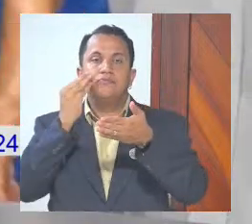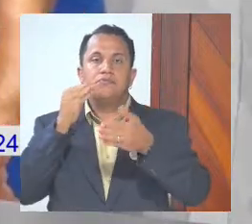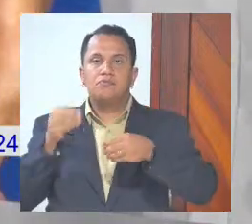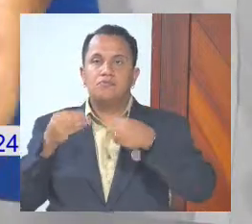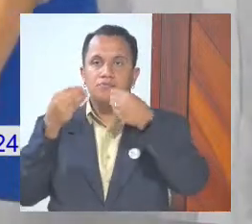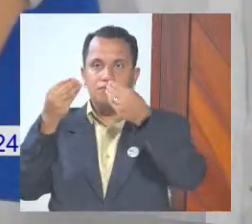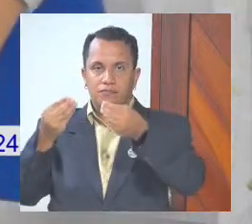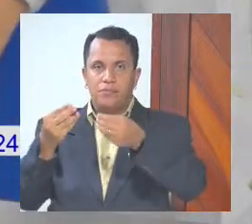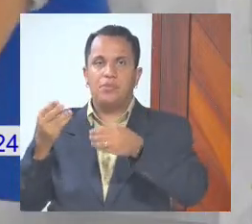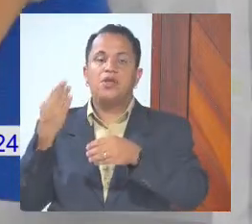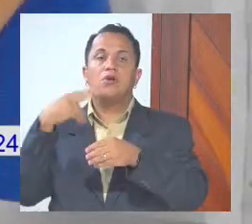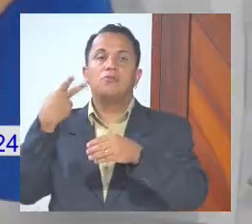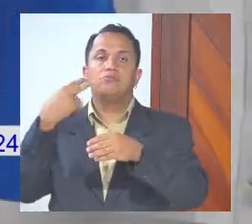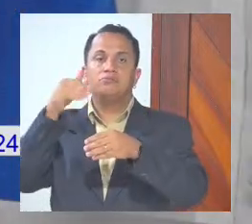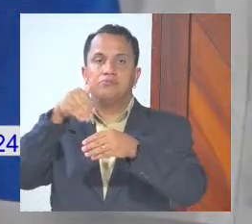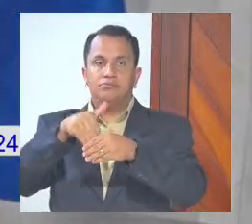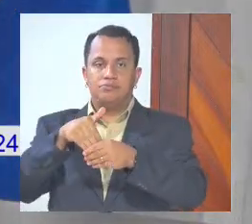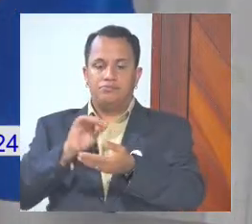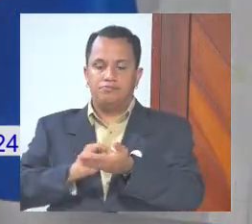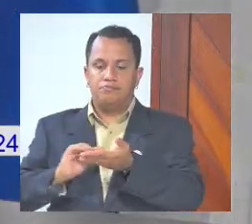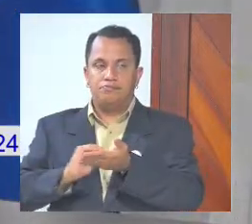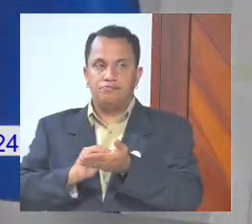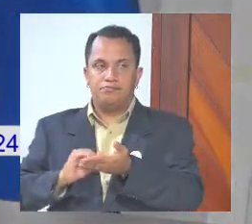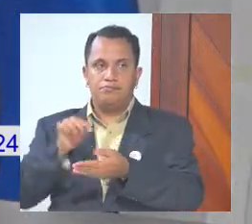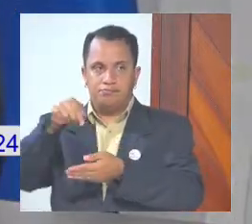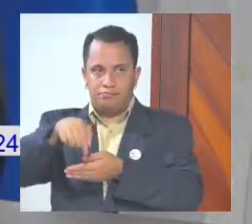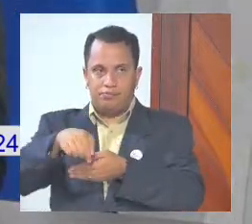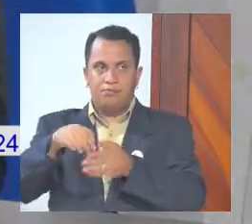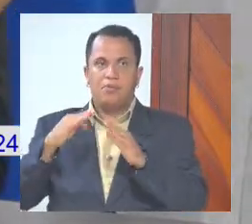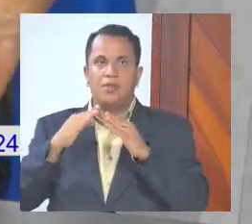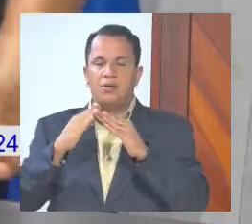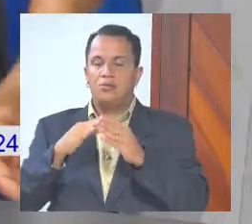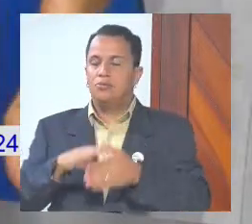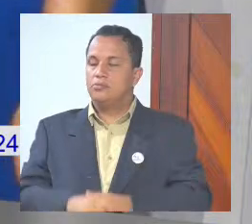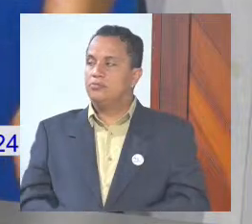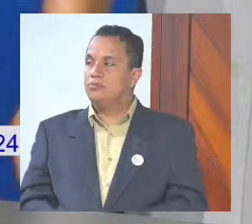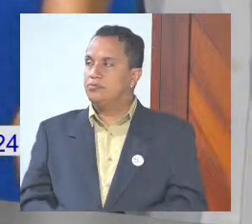dos vereadores na secretaria desta casa.